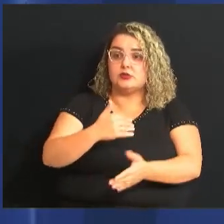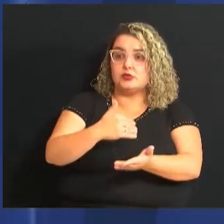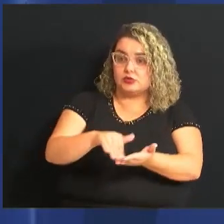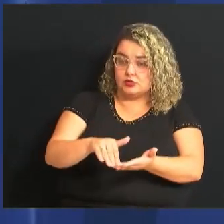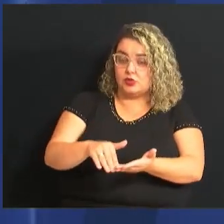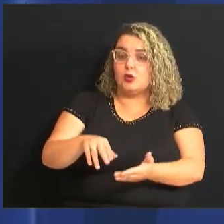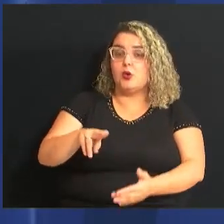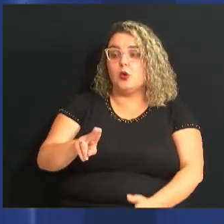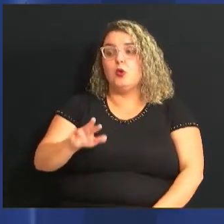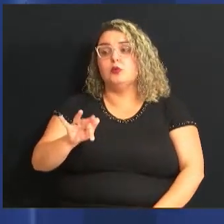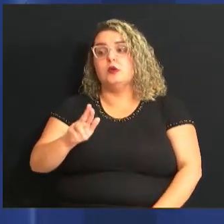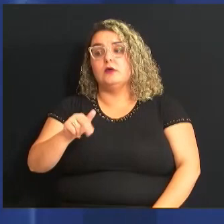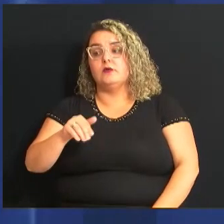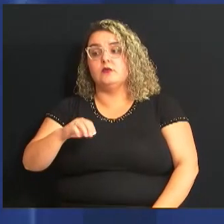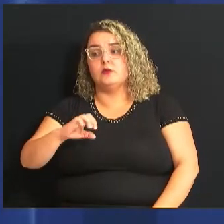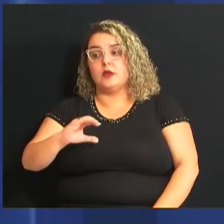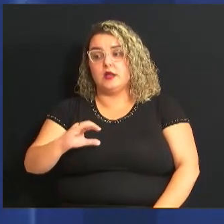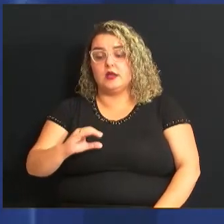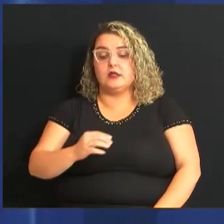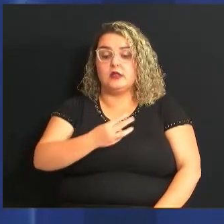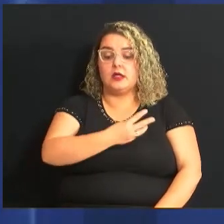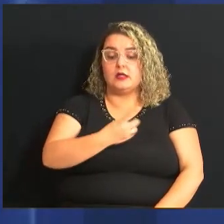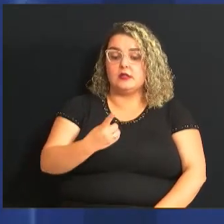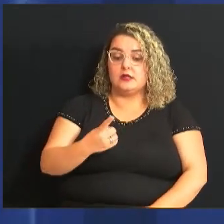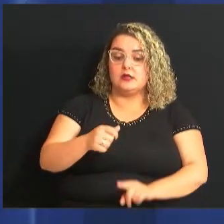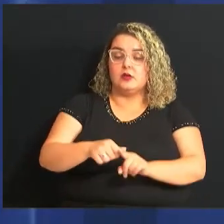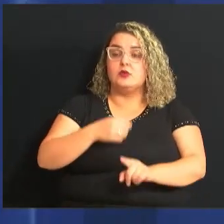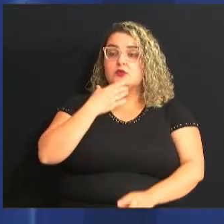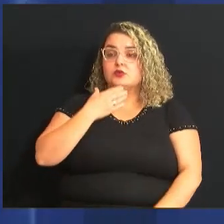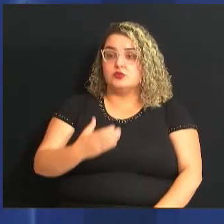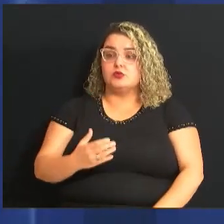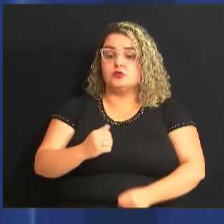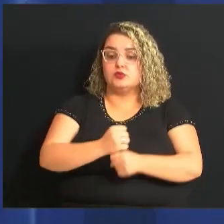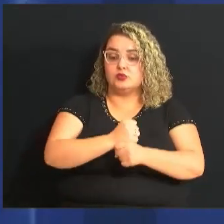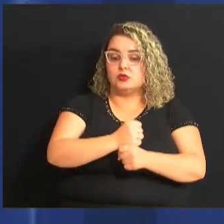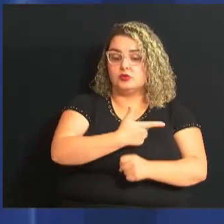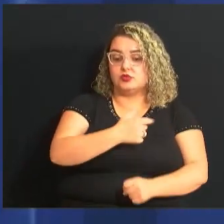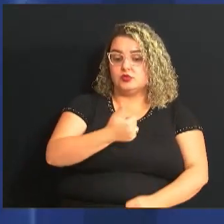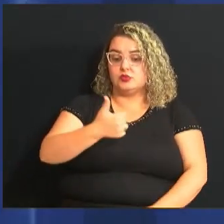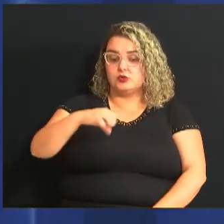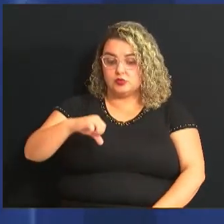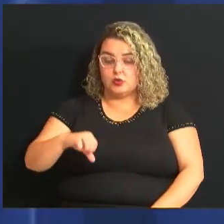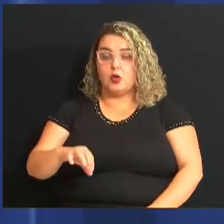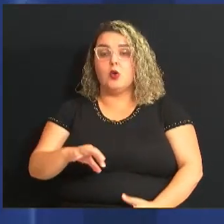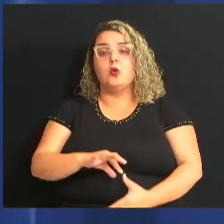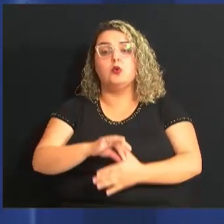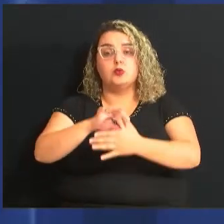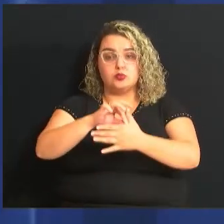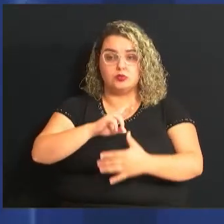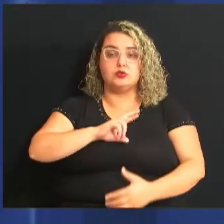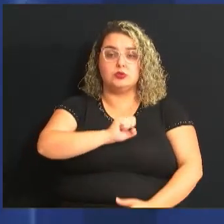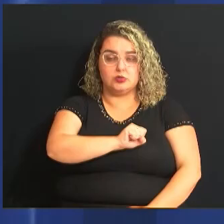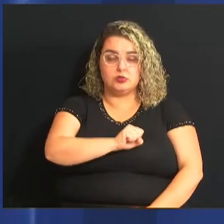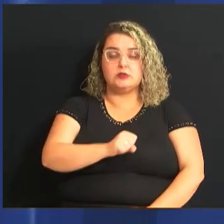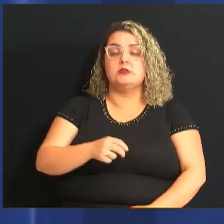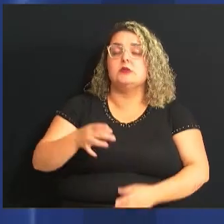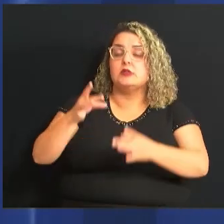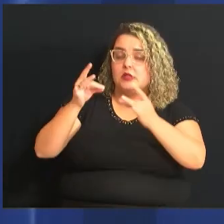FUMEC até 31 de dezembro de 2019. O líder de governo na Câmara detalhou a